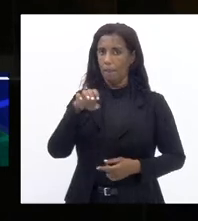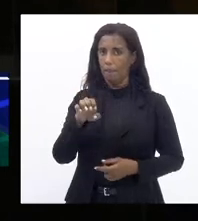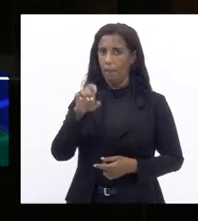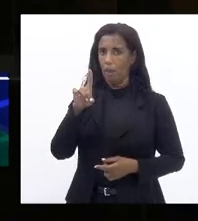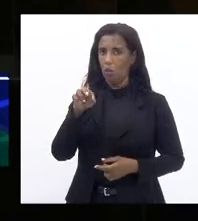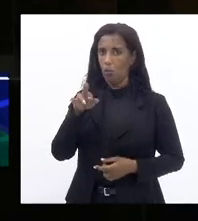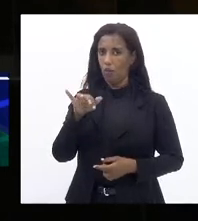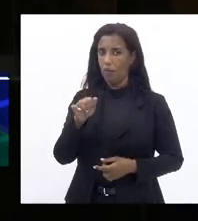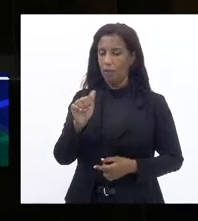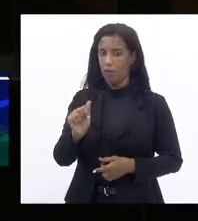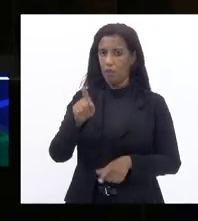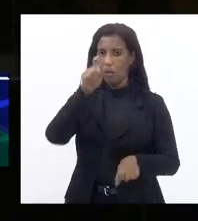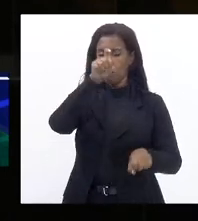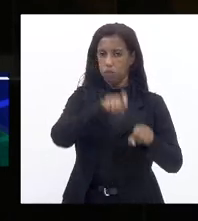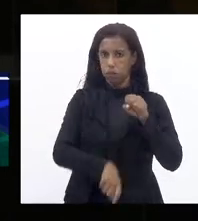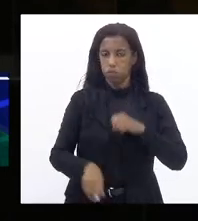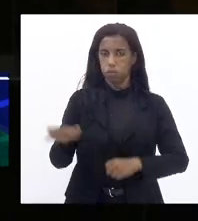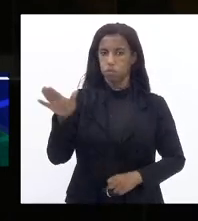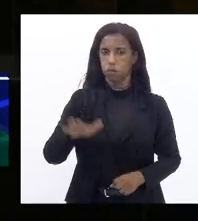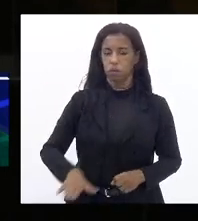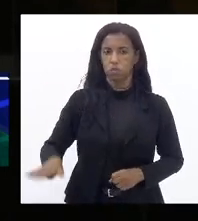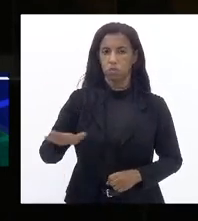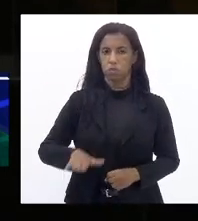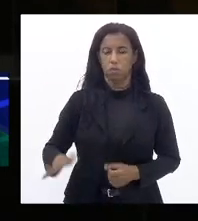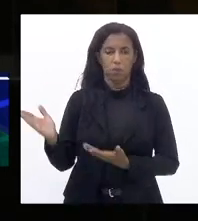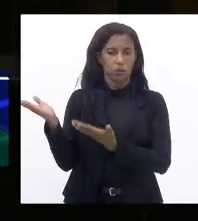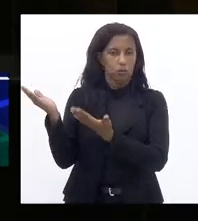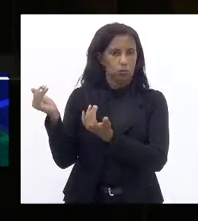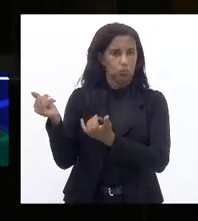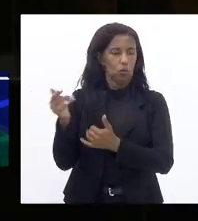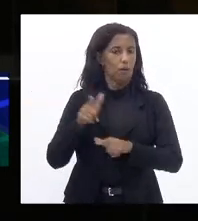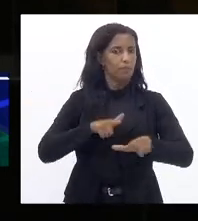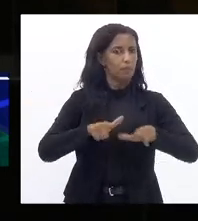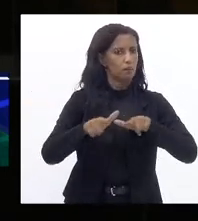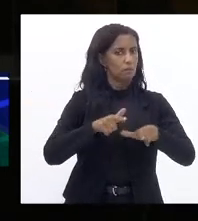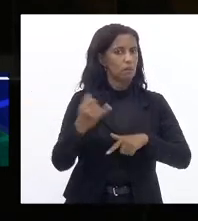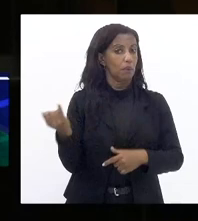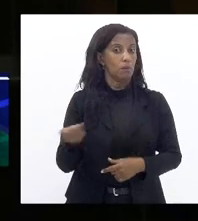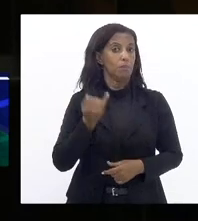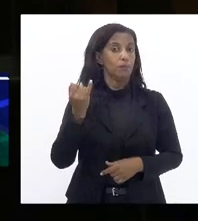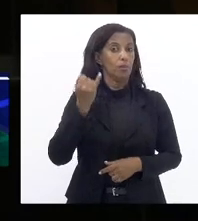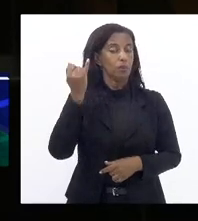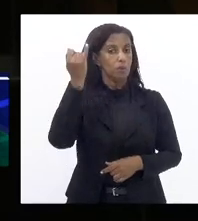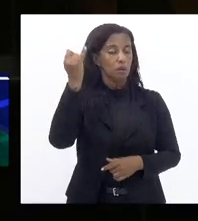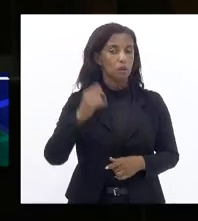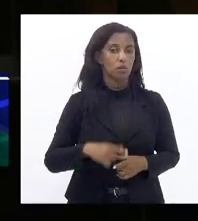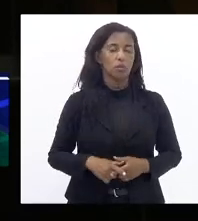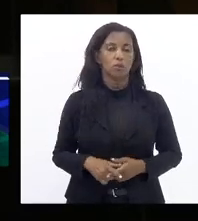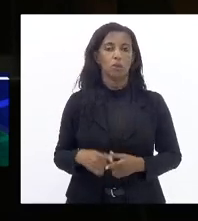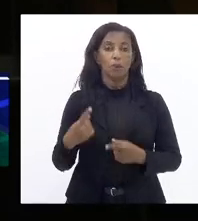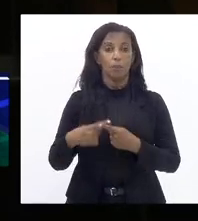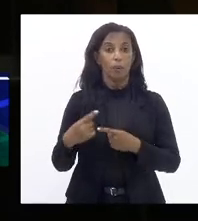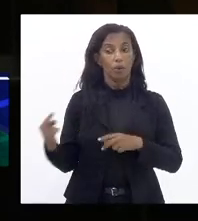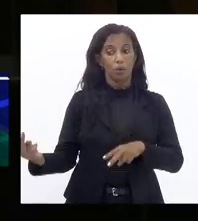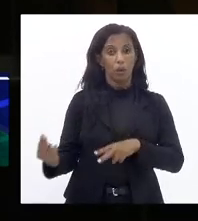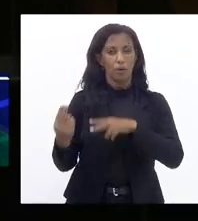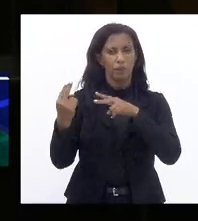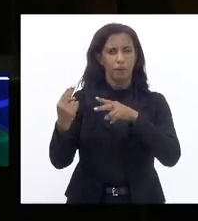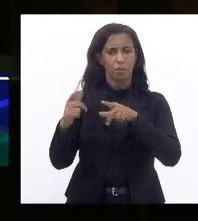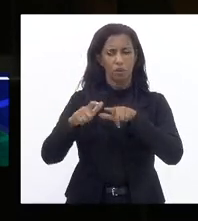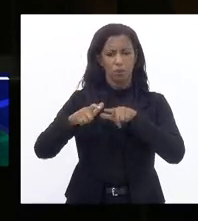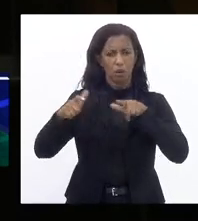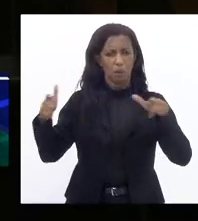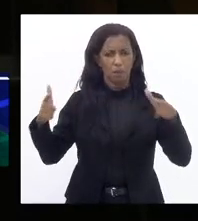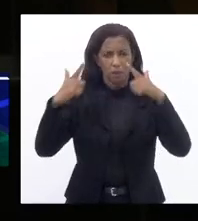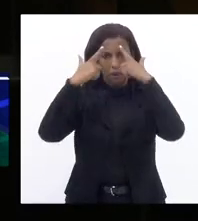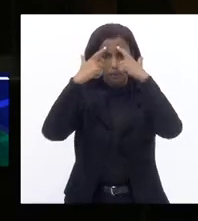Exploração Sexual de Crianças e Adolescentes. É um trabalho importantíssimo, porque nós vimos esse aumento da